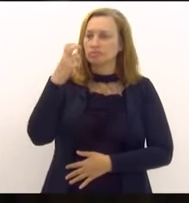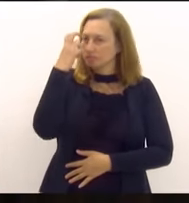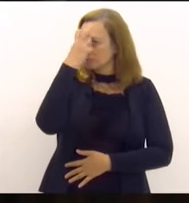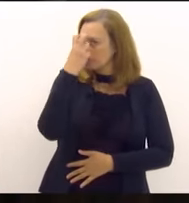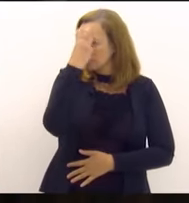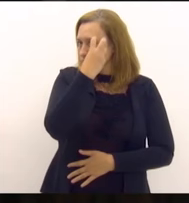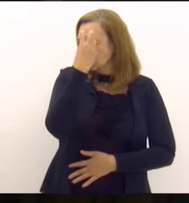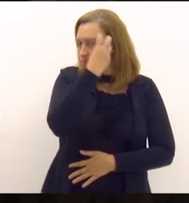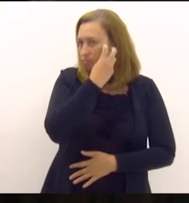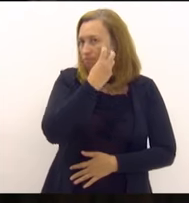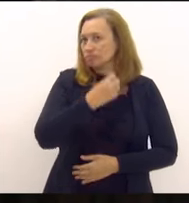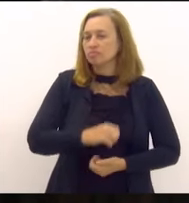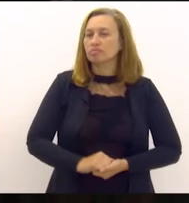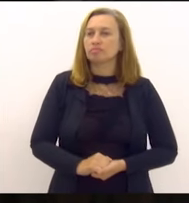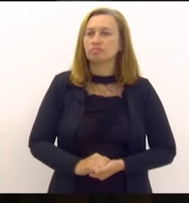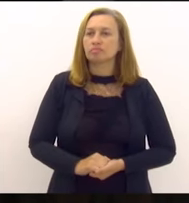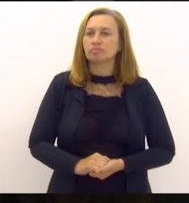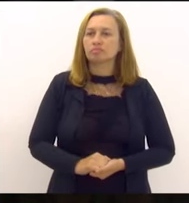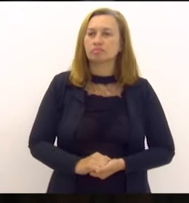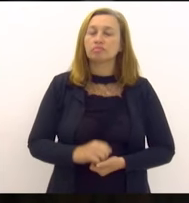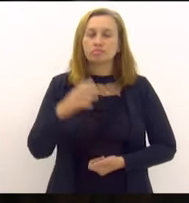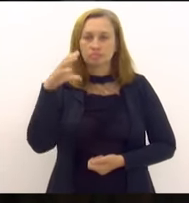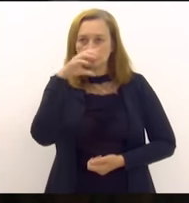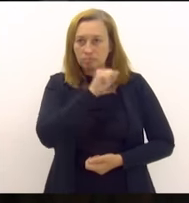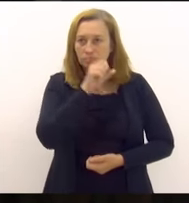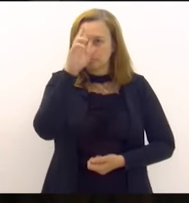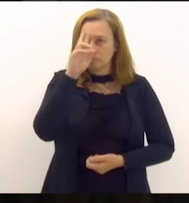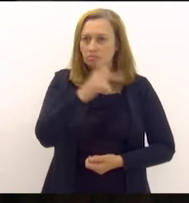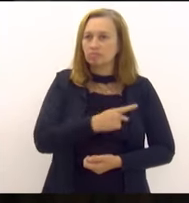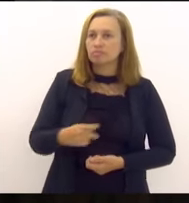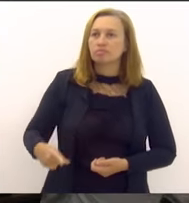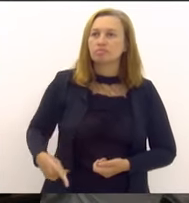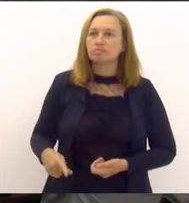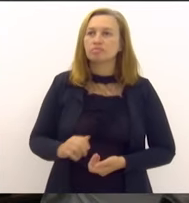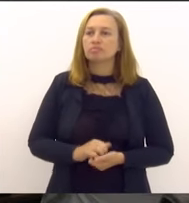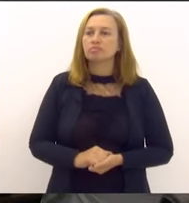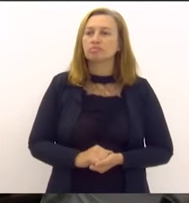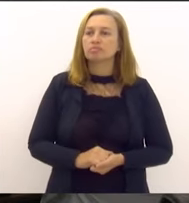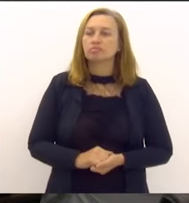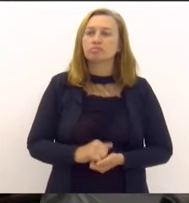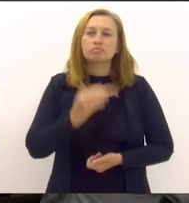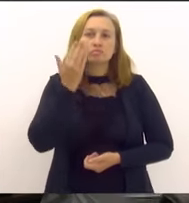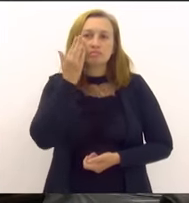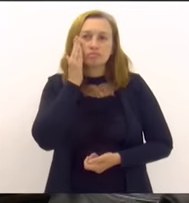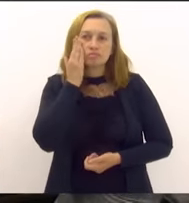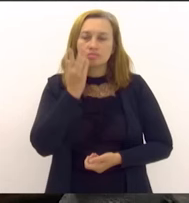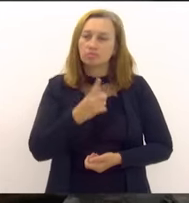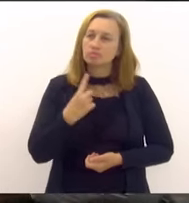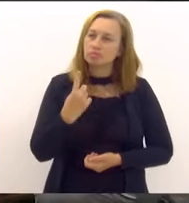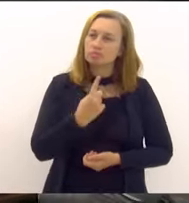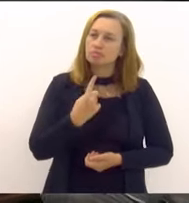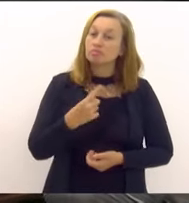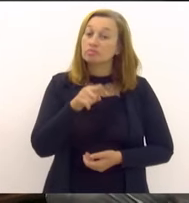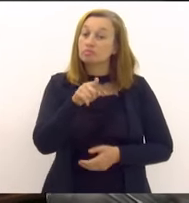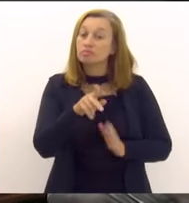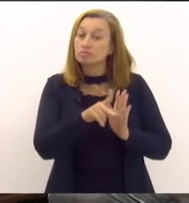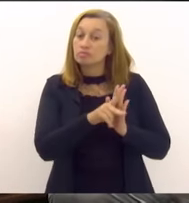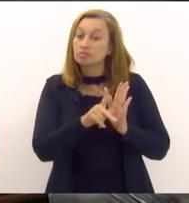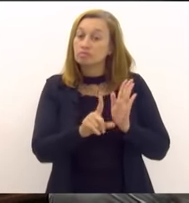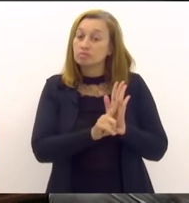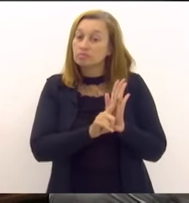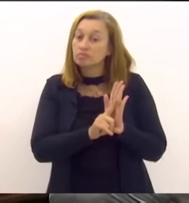Verônica Lima. Muito, muito rapidamente, senhor presidente. Nosso entendimento é que esse projeto de